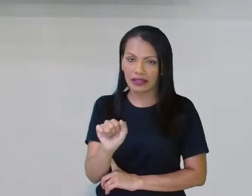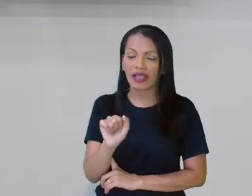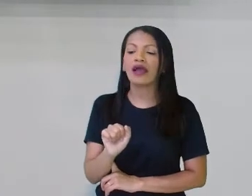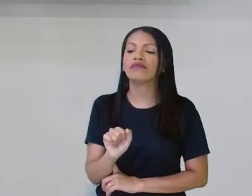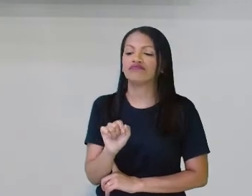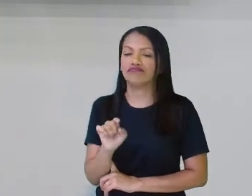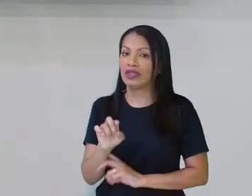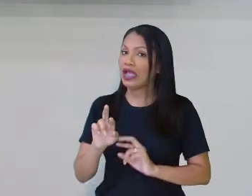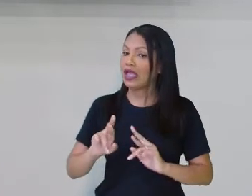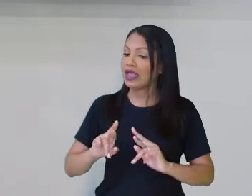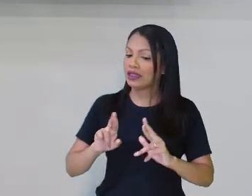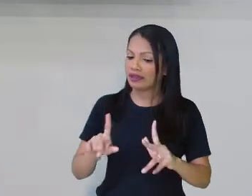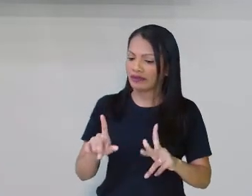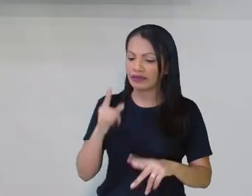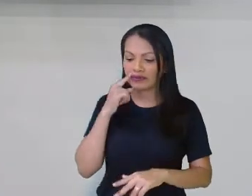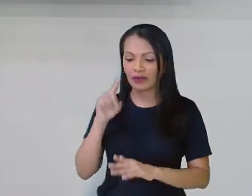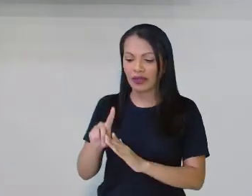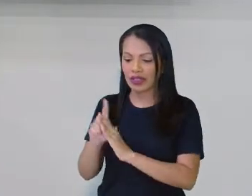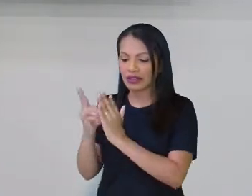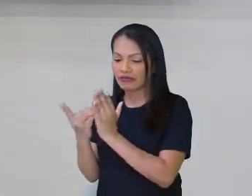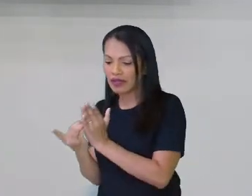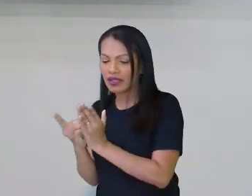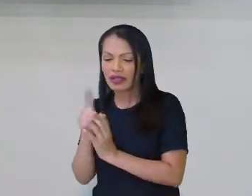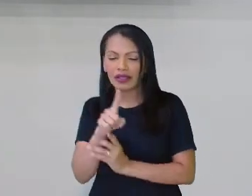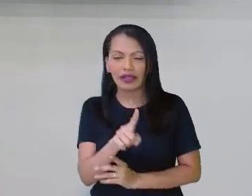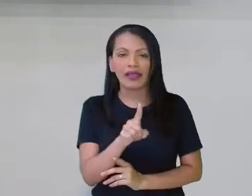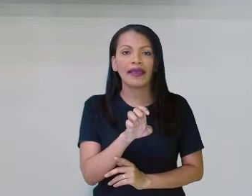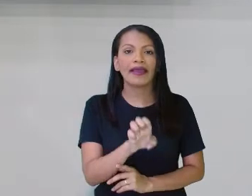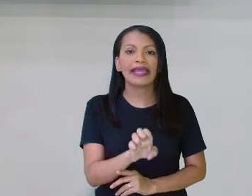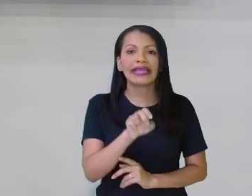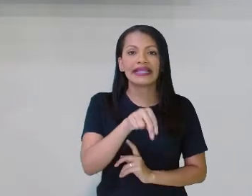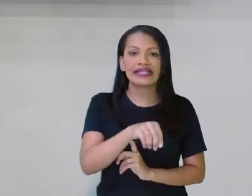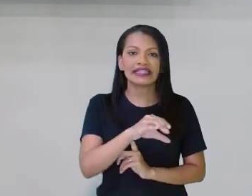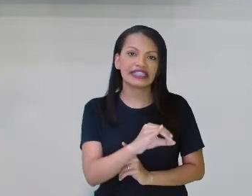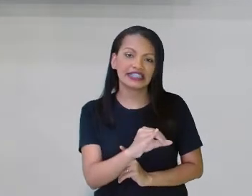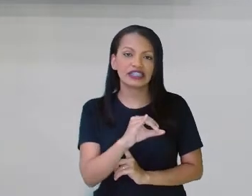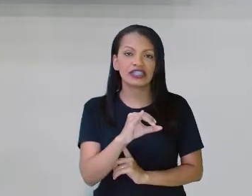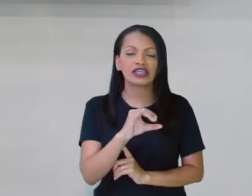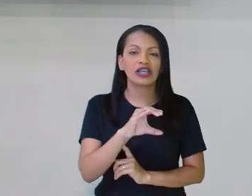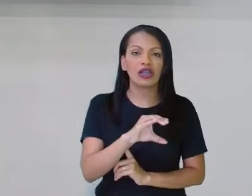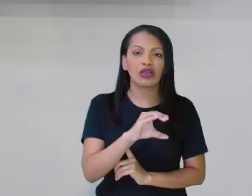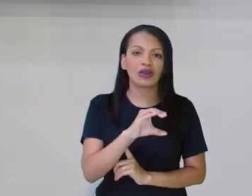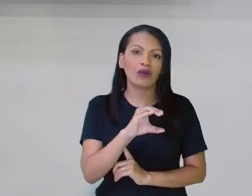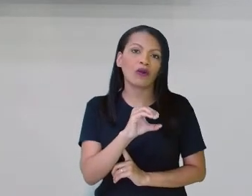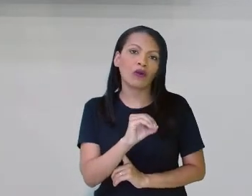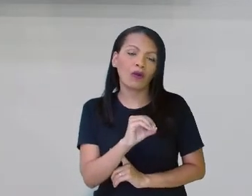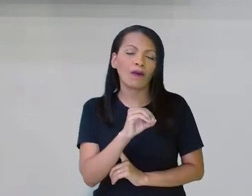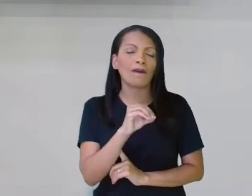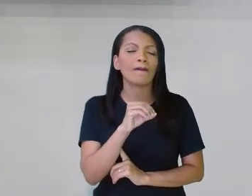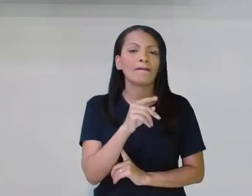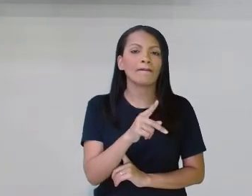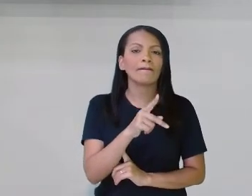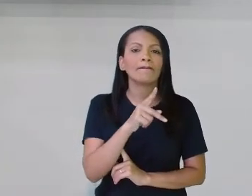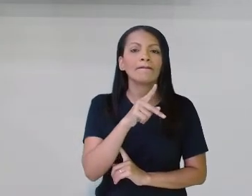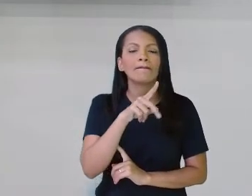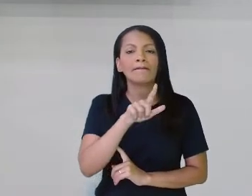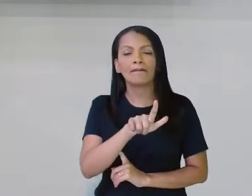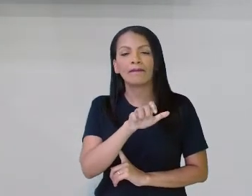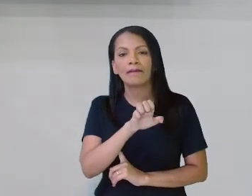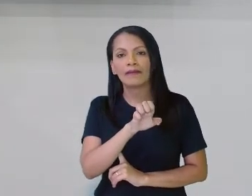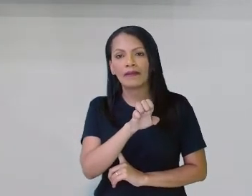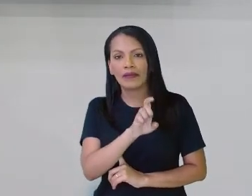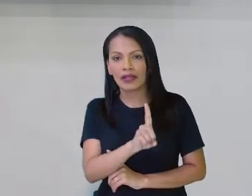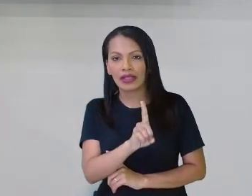algumas informações, tipo significados, etimologia, não é? Que de onde vem aquela palavra, aquele termo, mas já